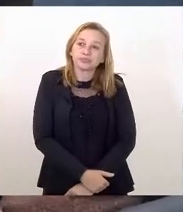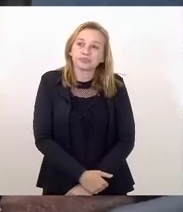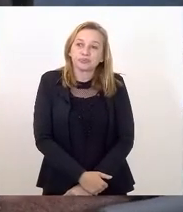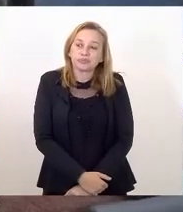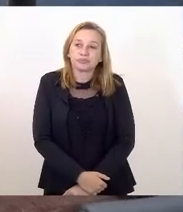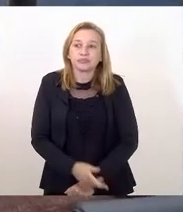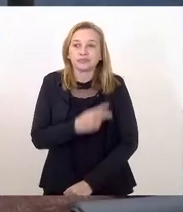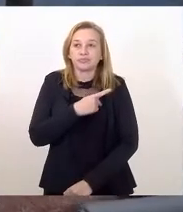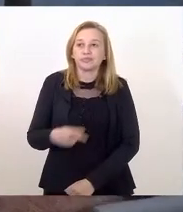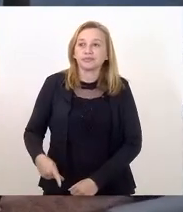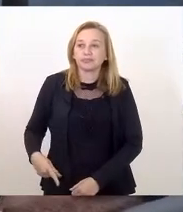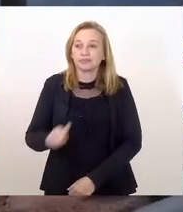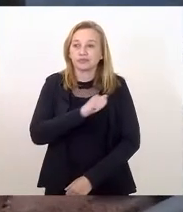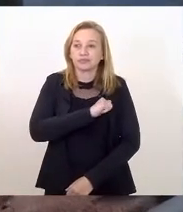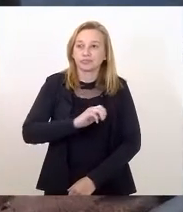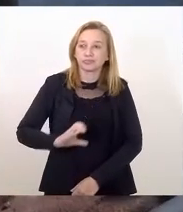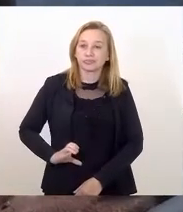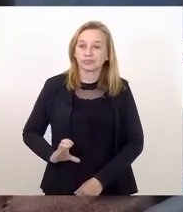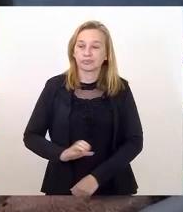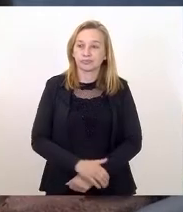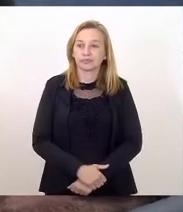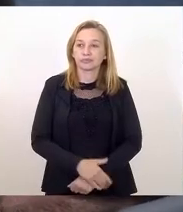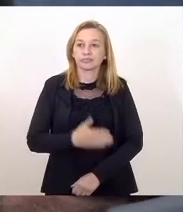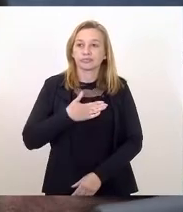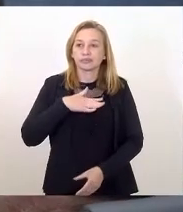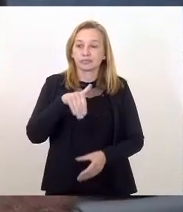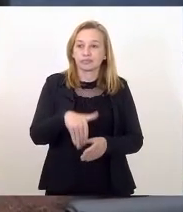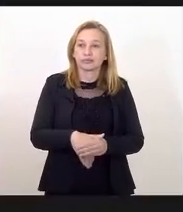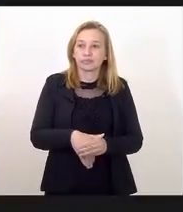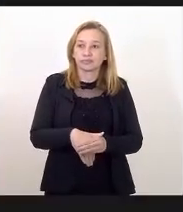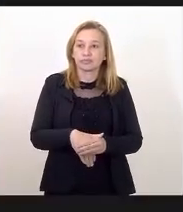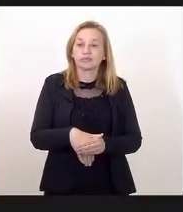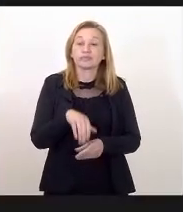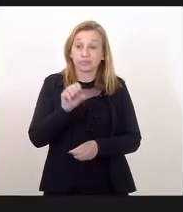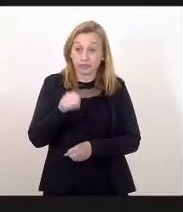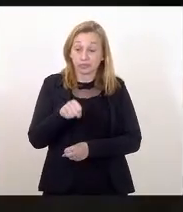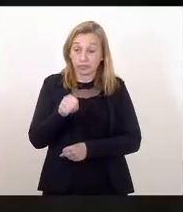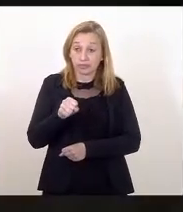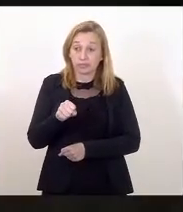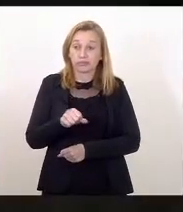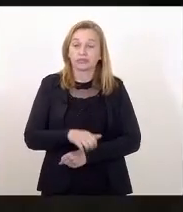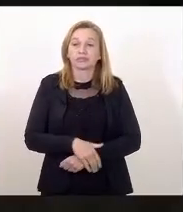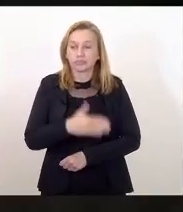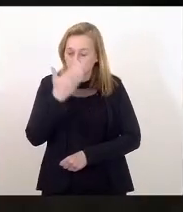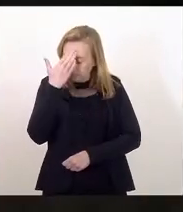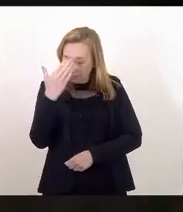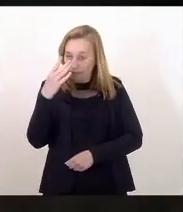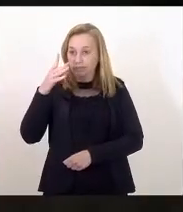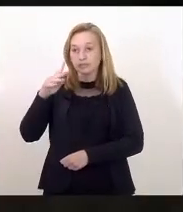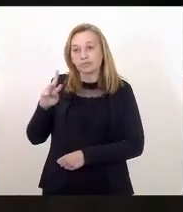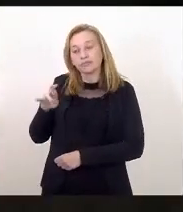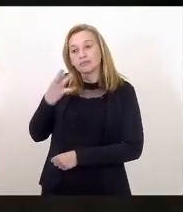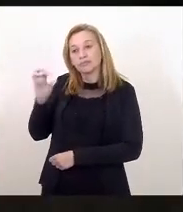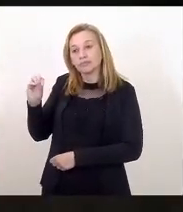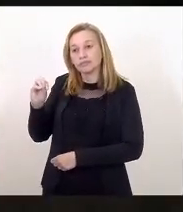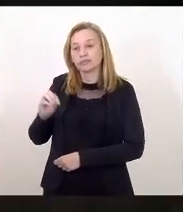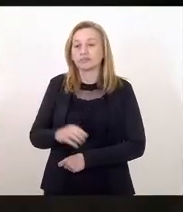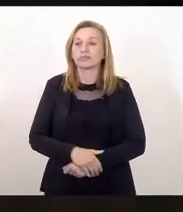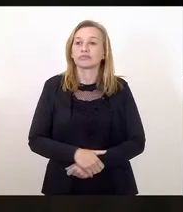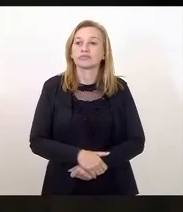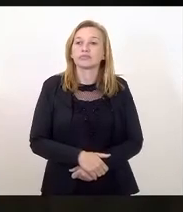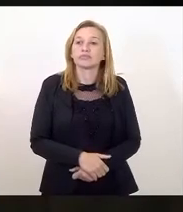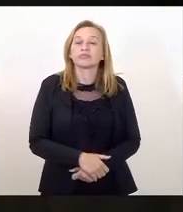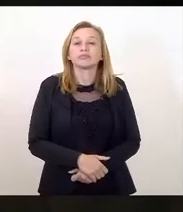Presidente André Siciliano. Meu voto foi sim, tá, presidente? Obrigado, Brazão. Valeu, irmão. Obrigado. Valeu.